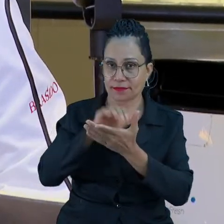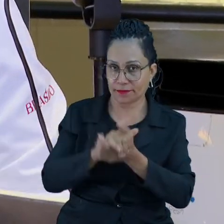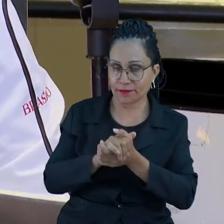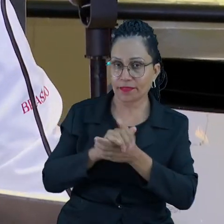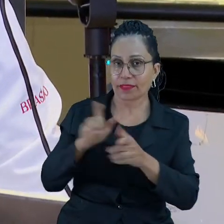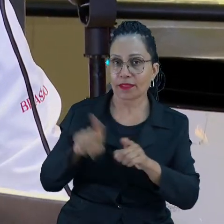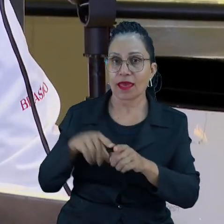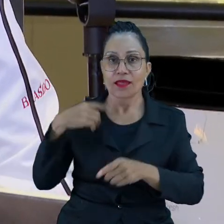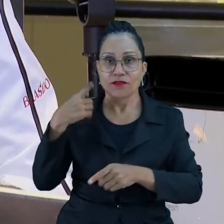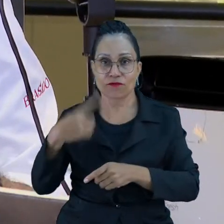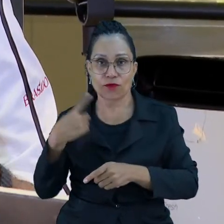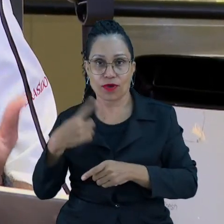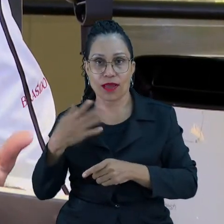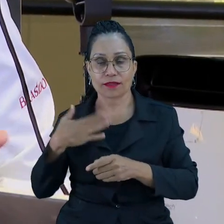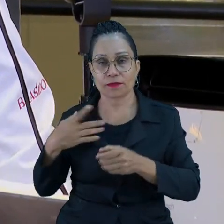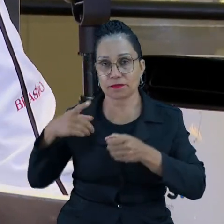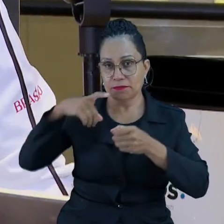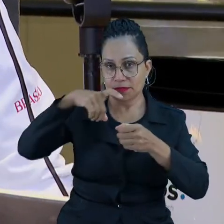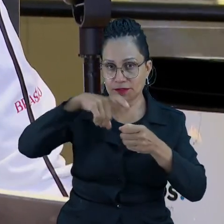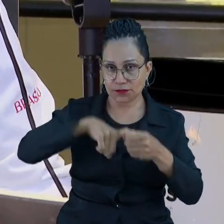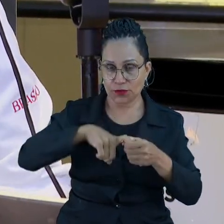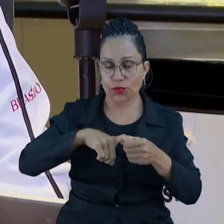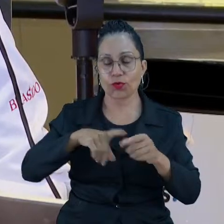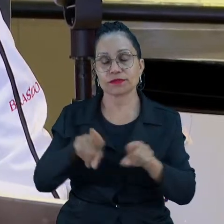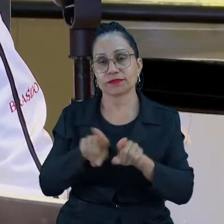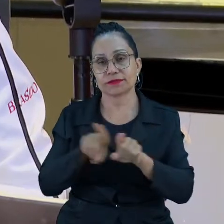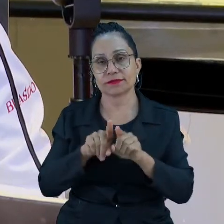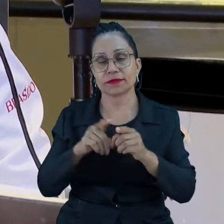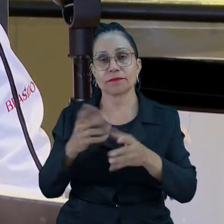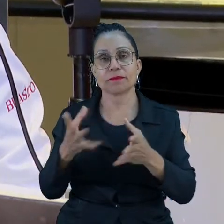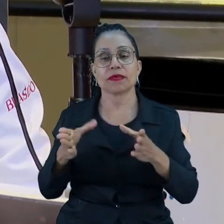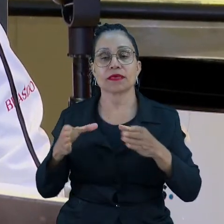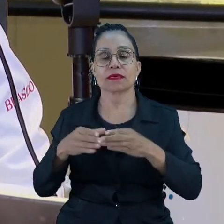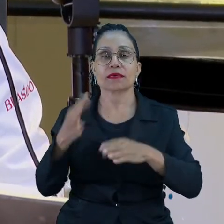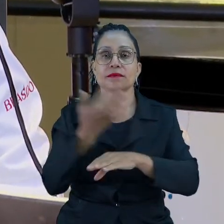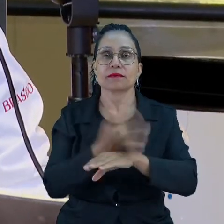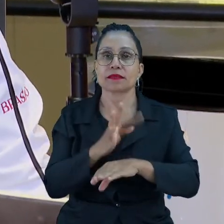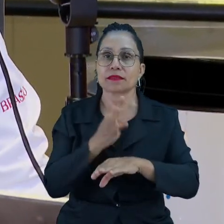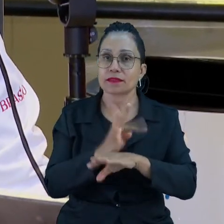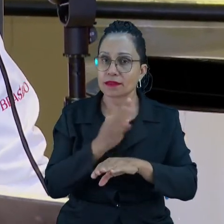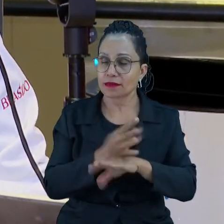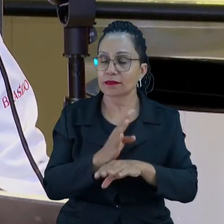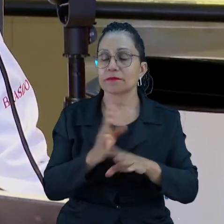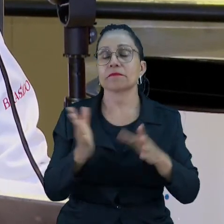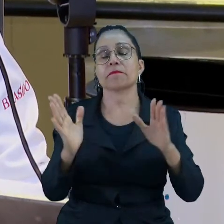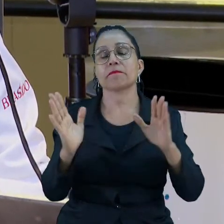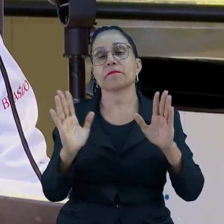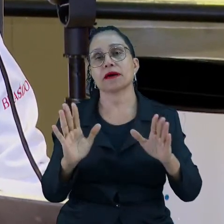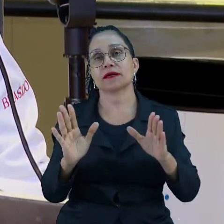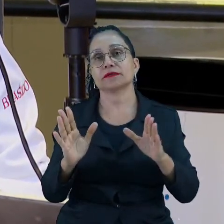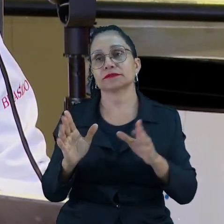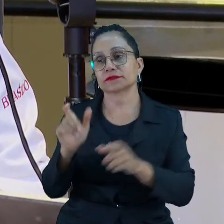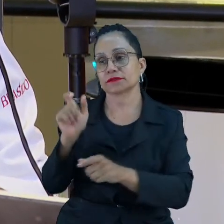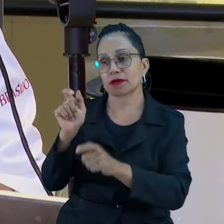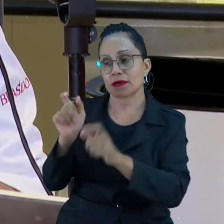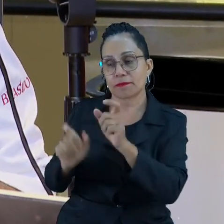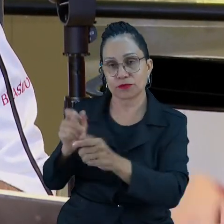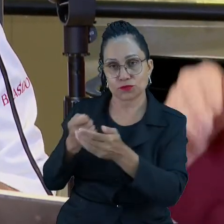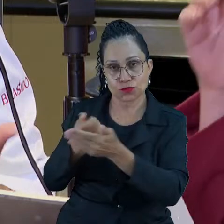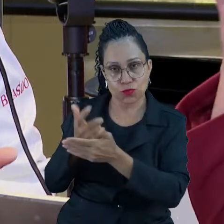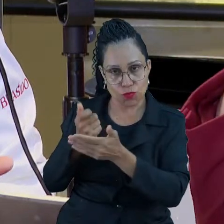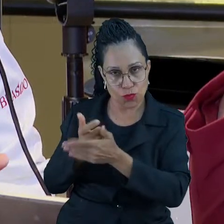parte de cuidado com a equipe, né, de treinamento, não só da nossa relação com o consumidor, mas da relação dos